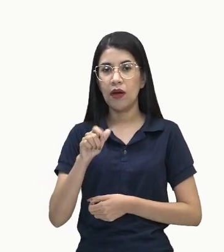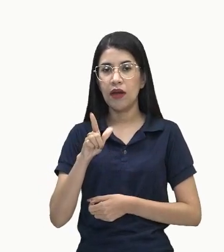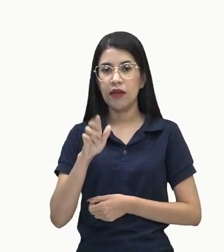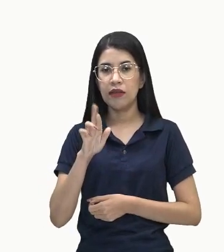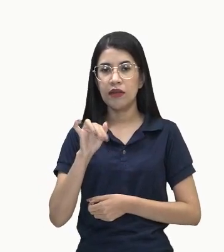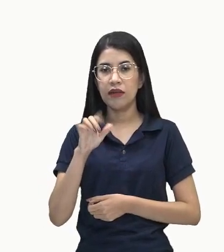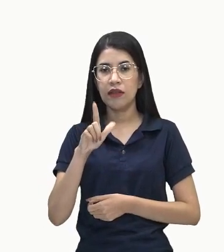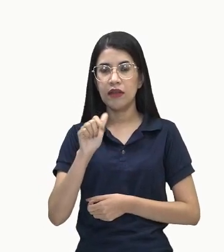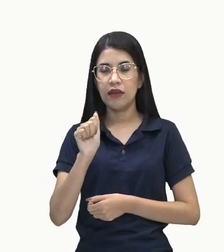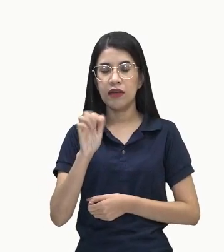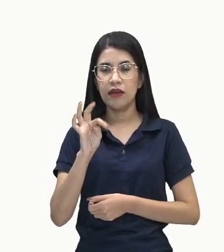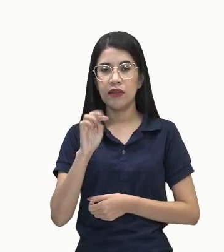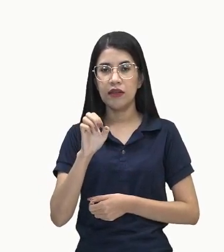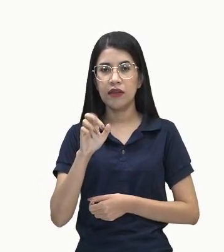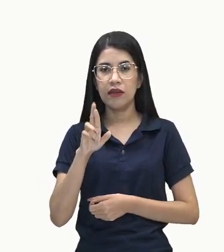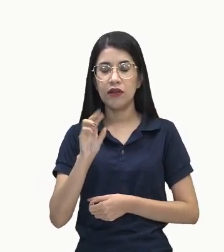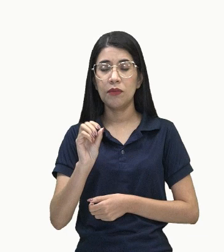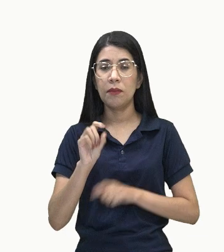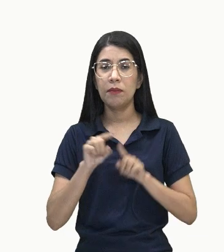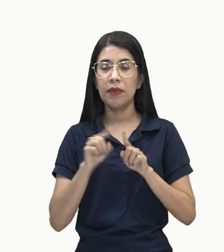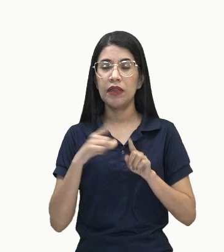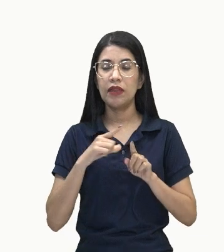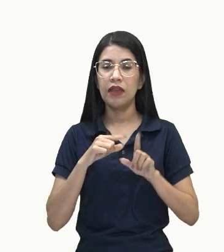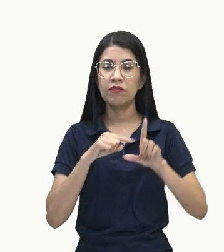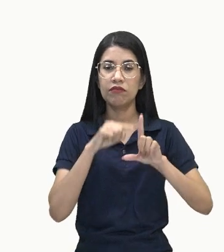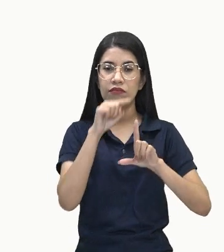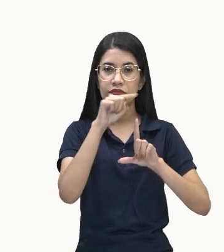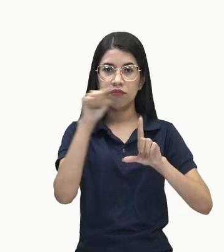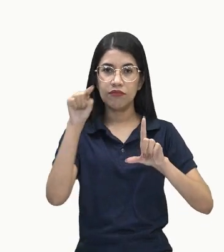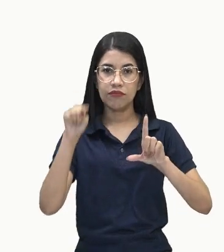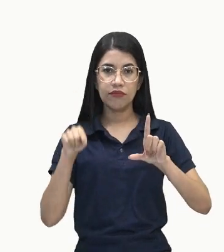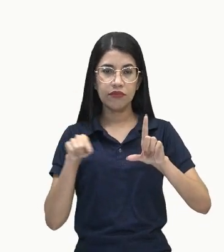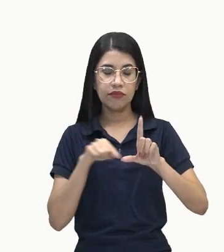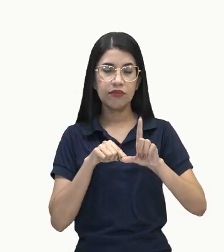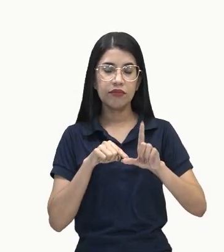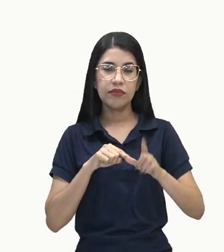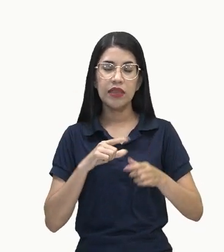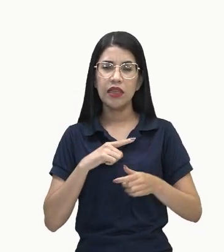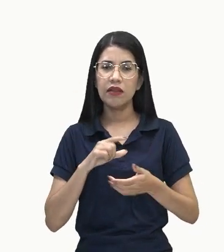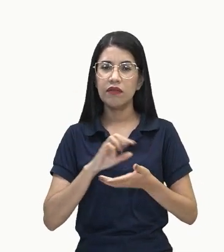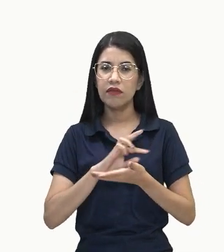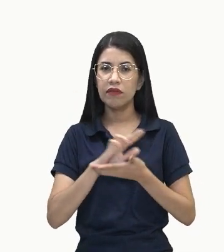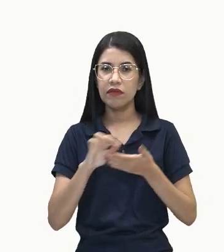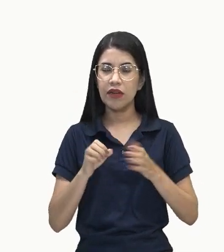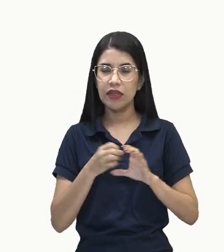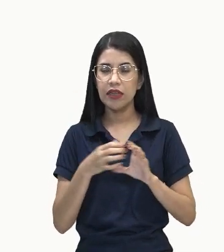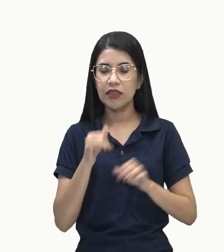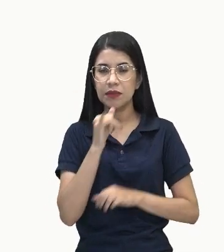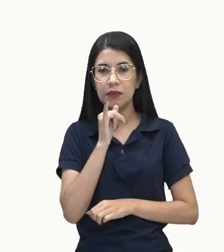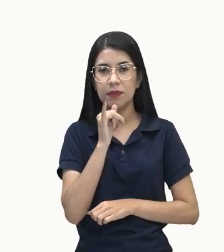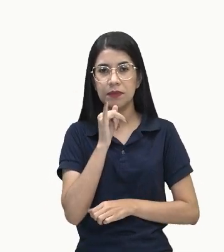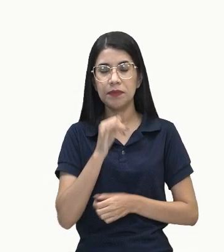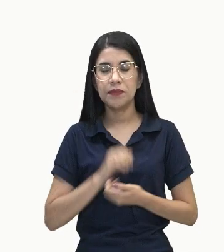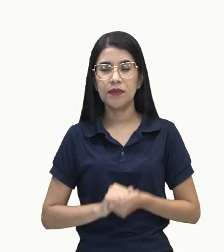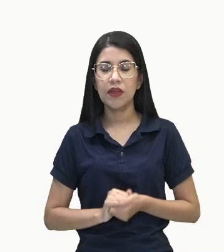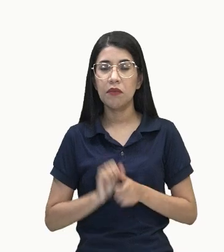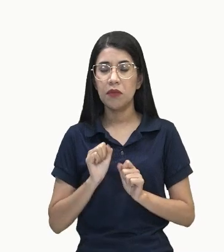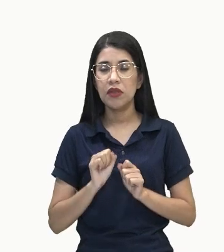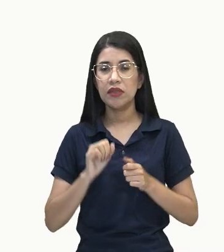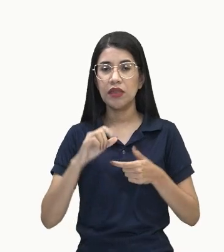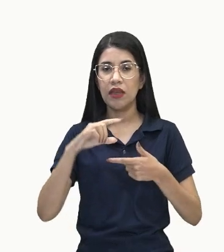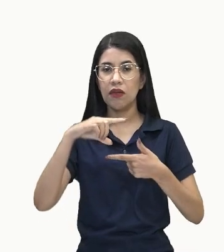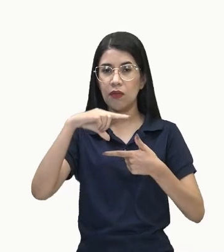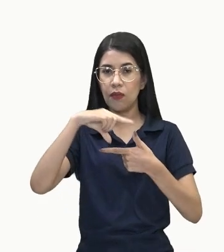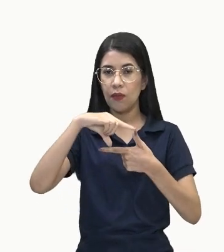o quadrilátero, ele possui várias classificações, né? Você pode ter, por exemplo, um quadrado,